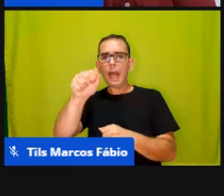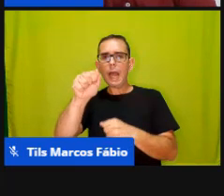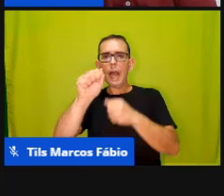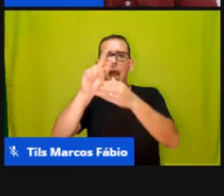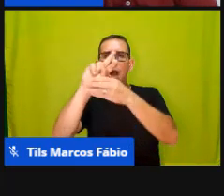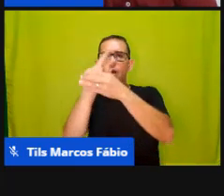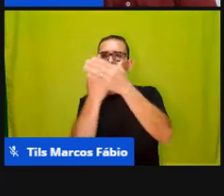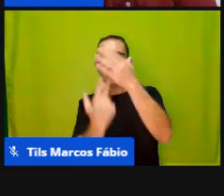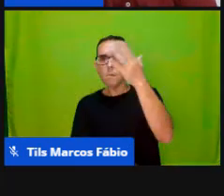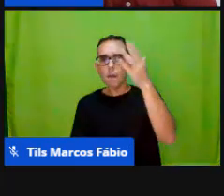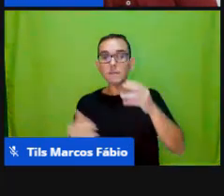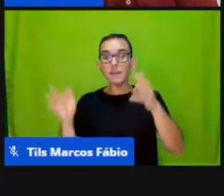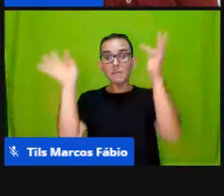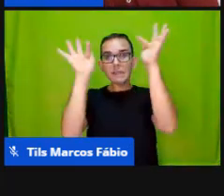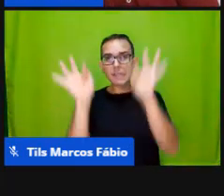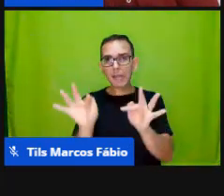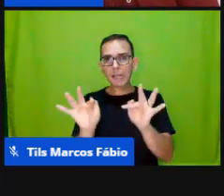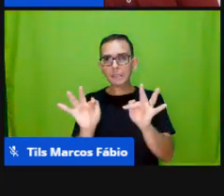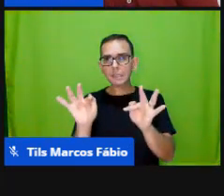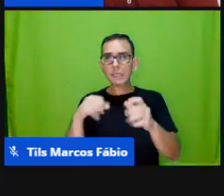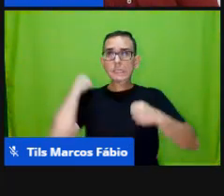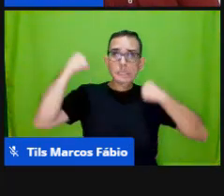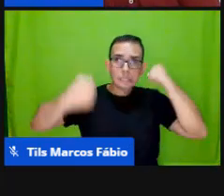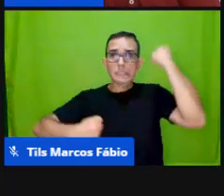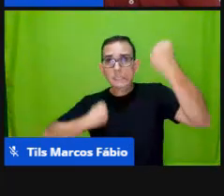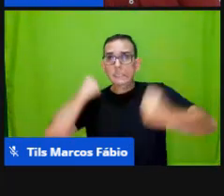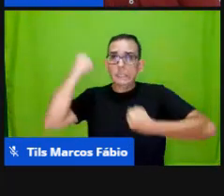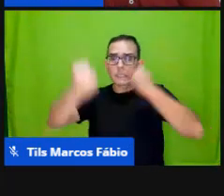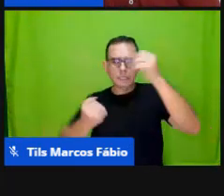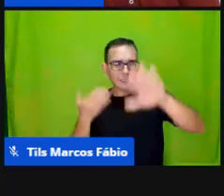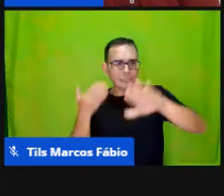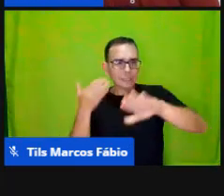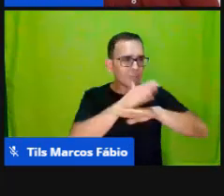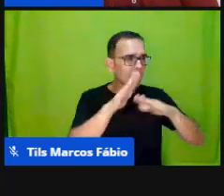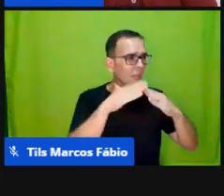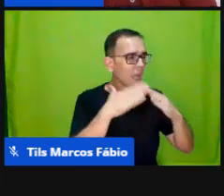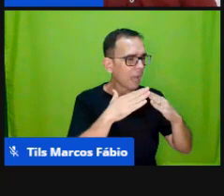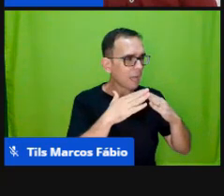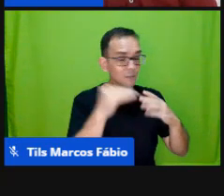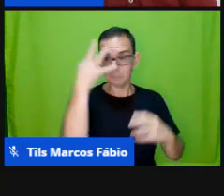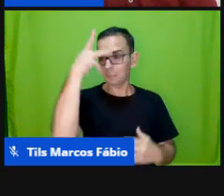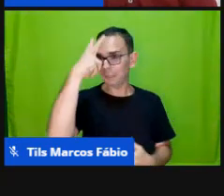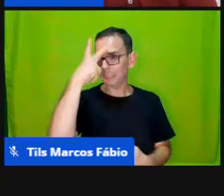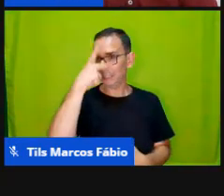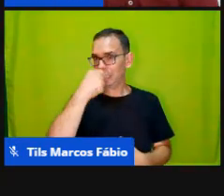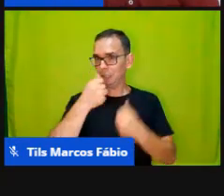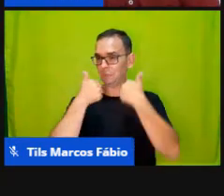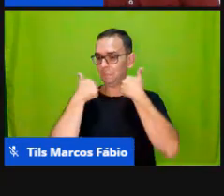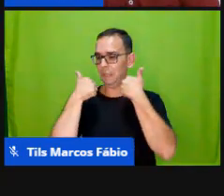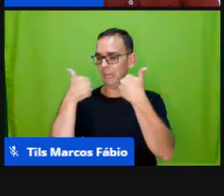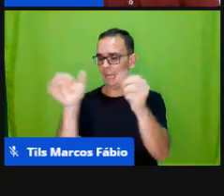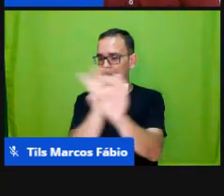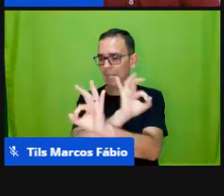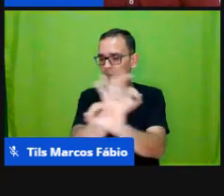corre, sofre, mas quando chega em casa, olha e fala, nossa, estou mais bonito, estou mais corado, estou mais